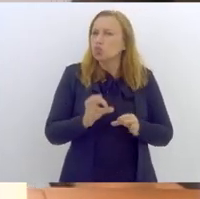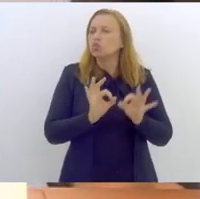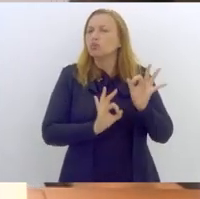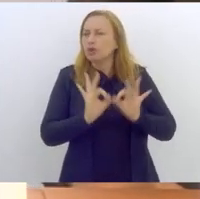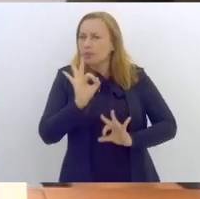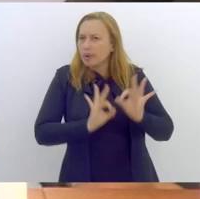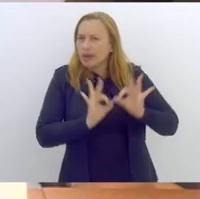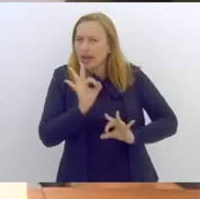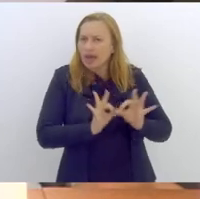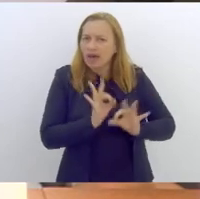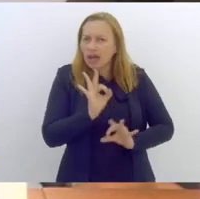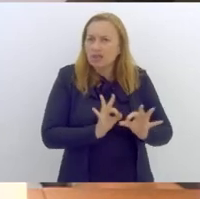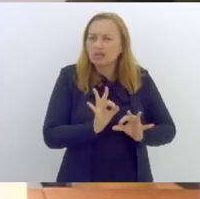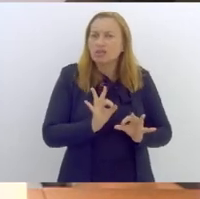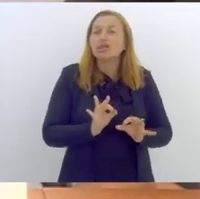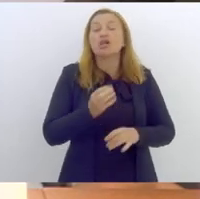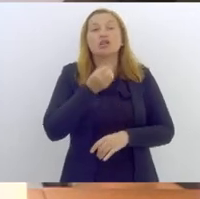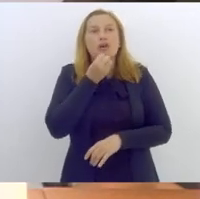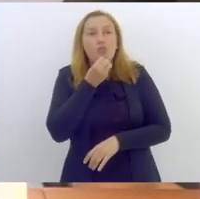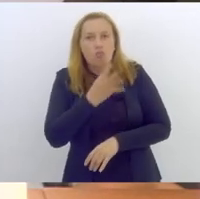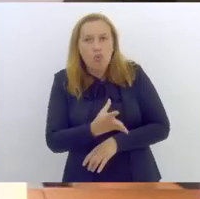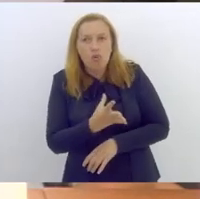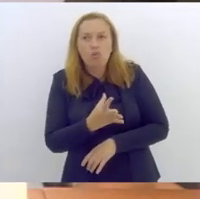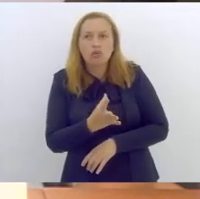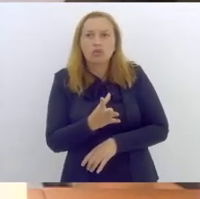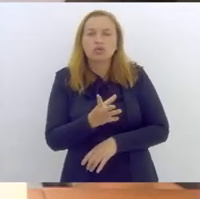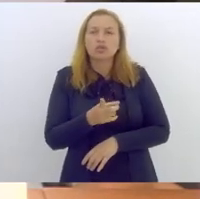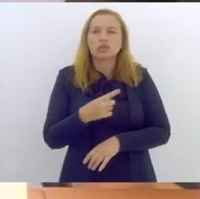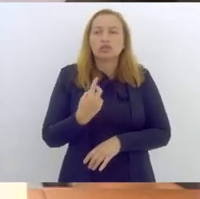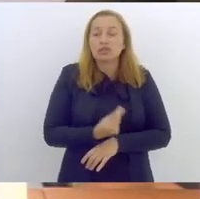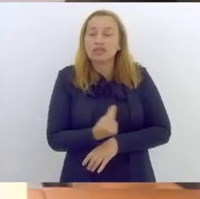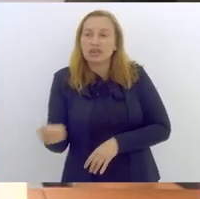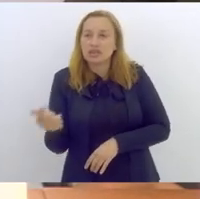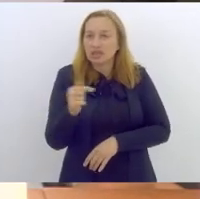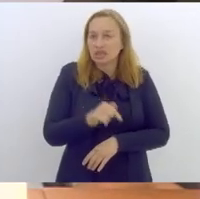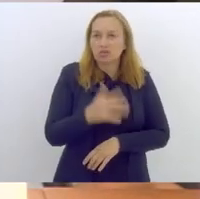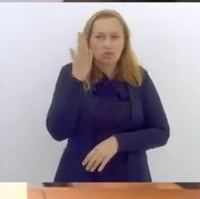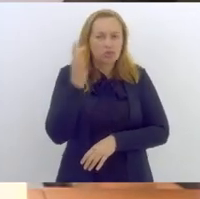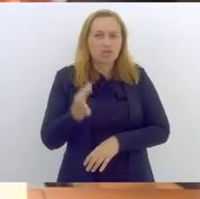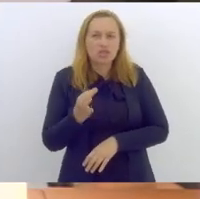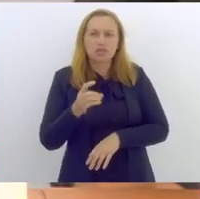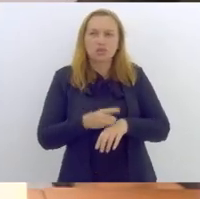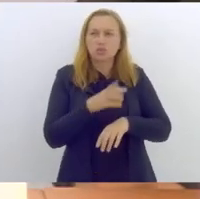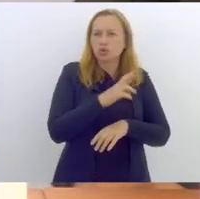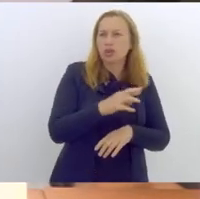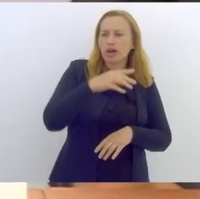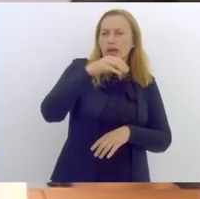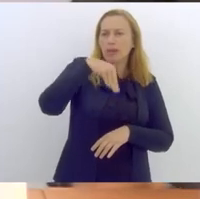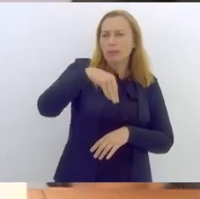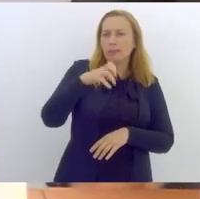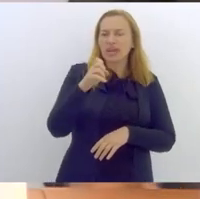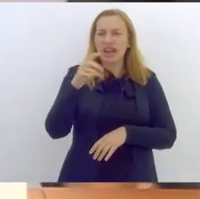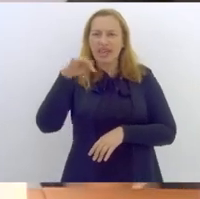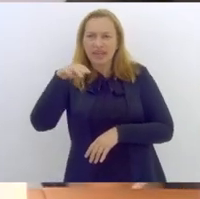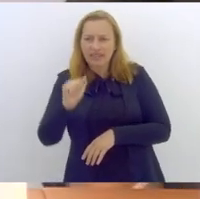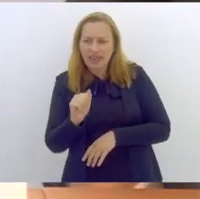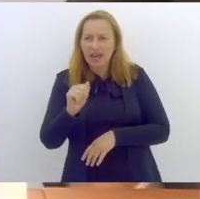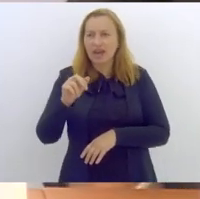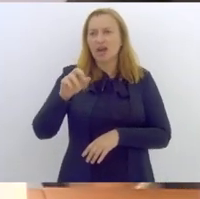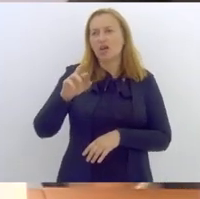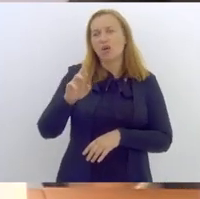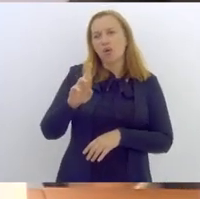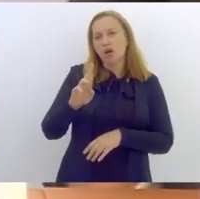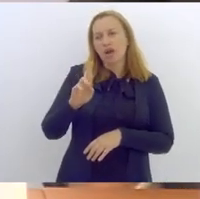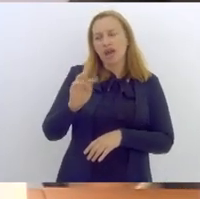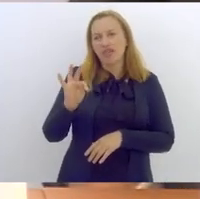tenha interesse seria bom que a gente saísse daqui não sei se Doutora Milena Doutora Renata Doutor Jansen é